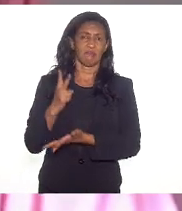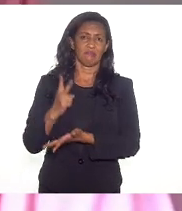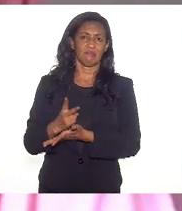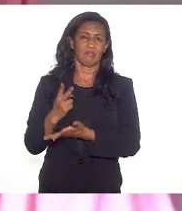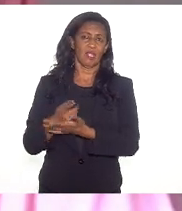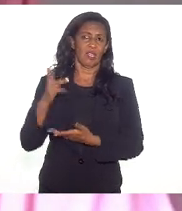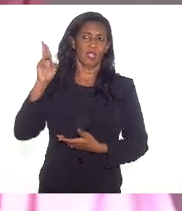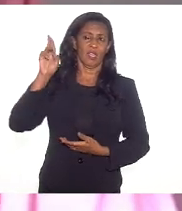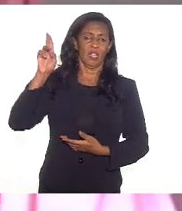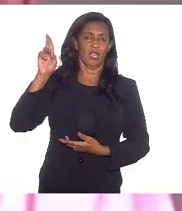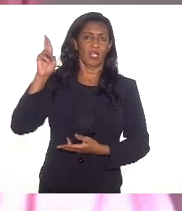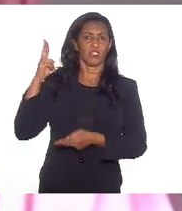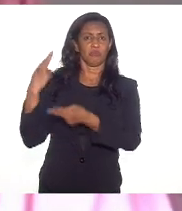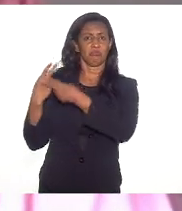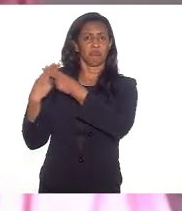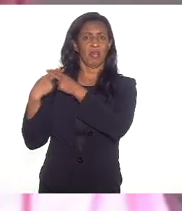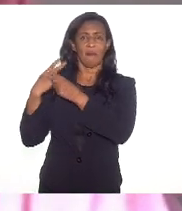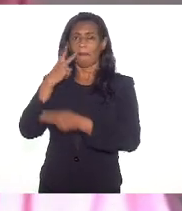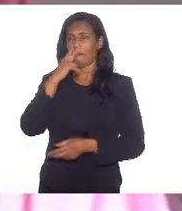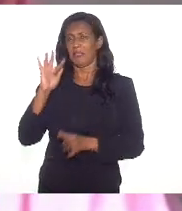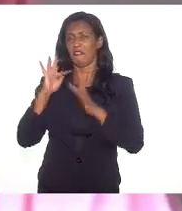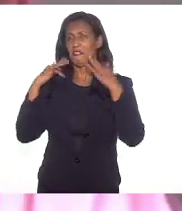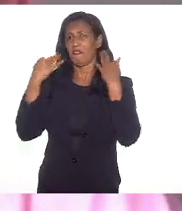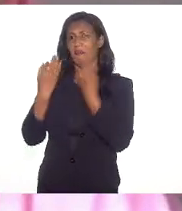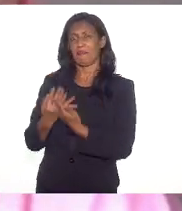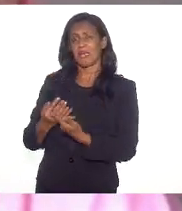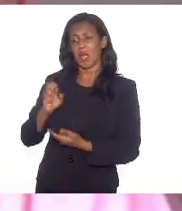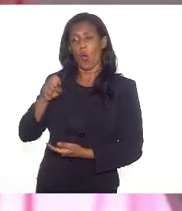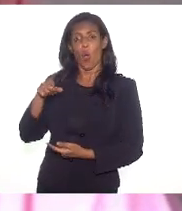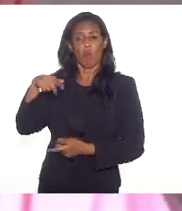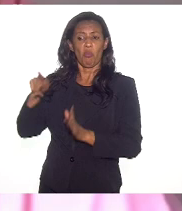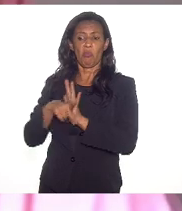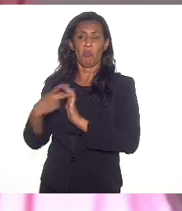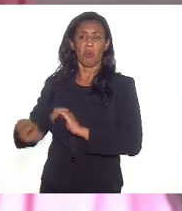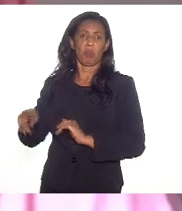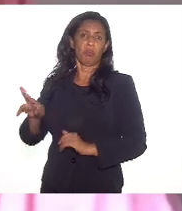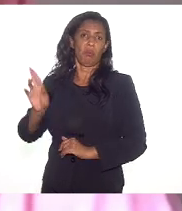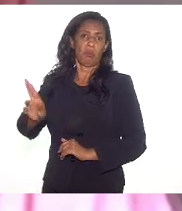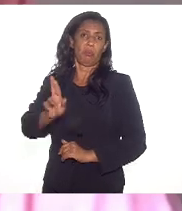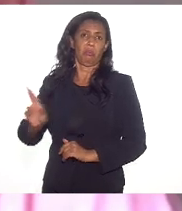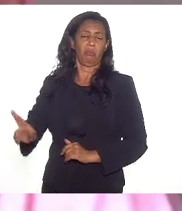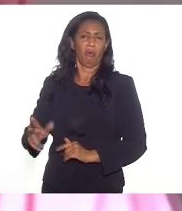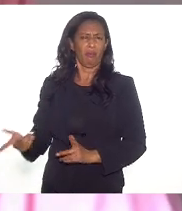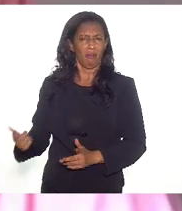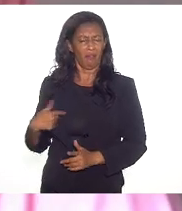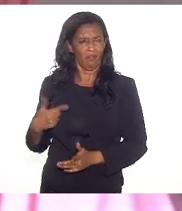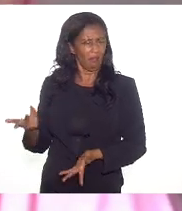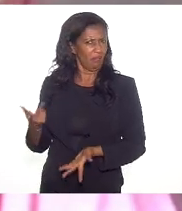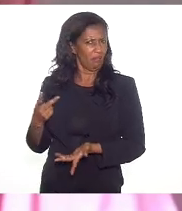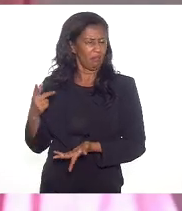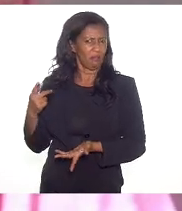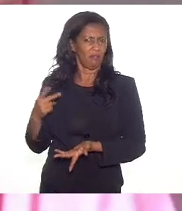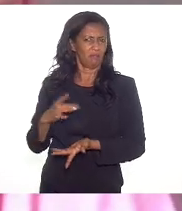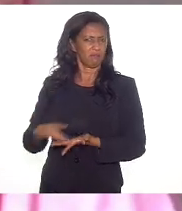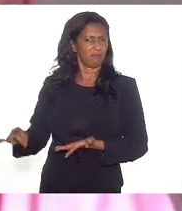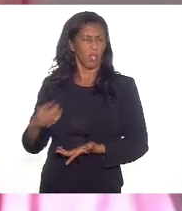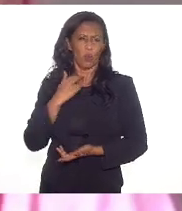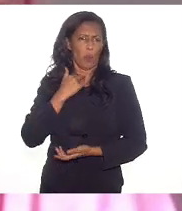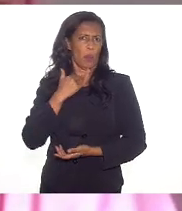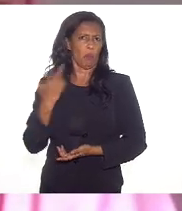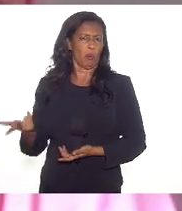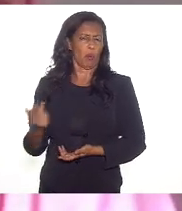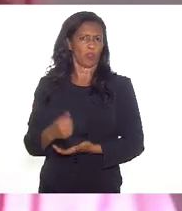à responsabilização às famílias ou até mesmo às crianças. Isso é muito danoso porque identifica